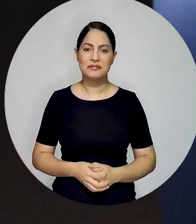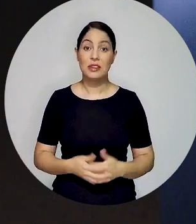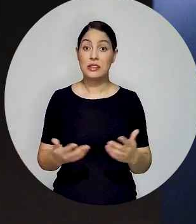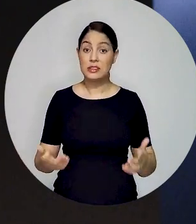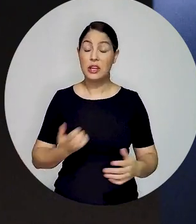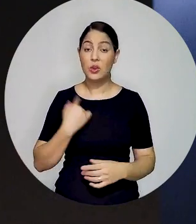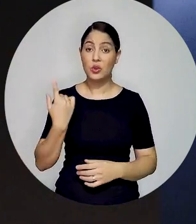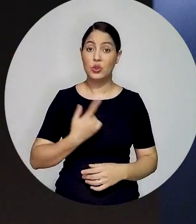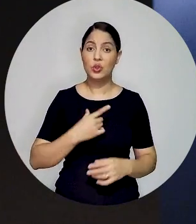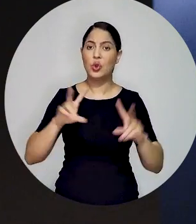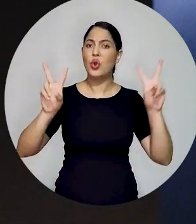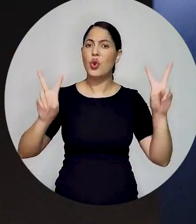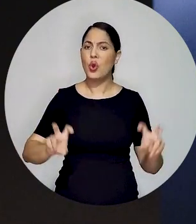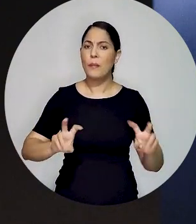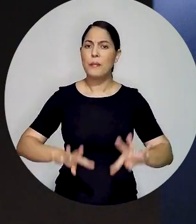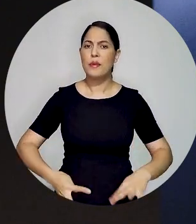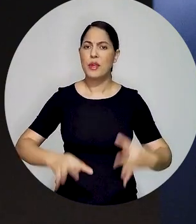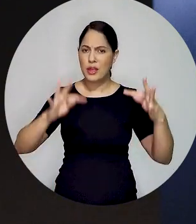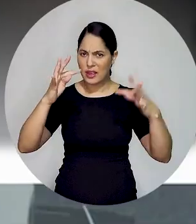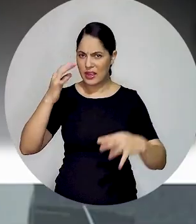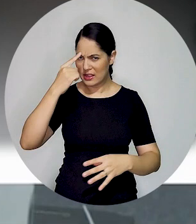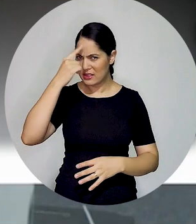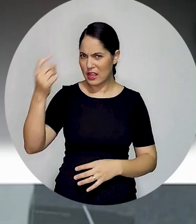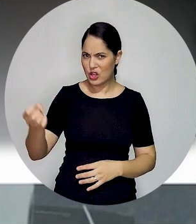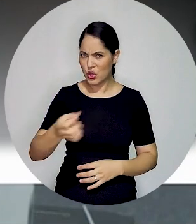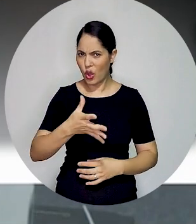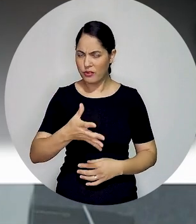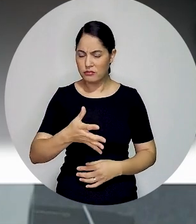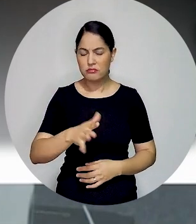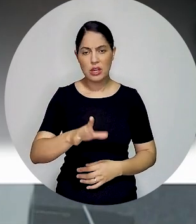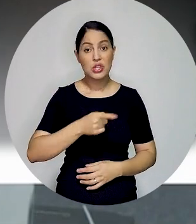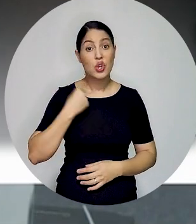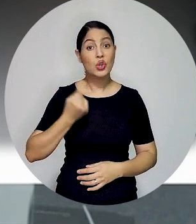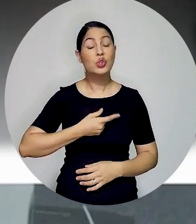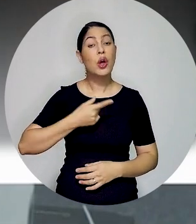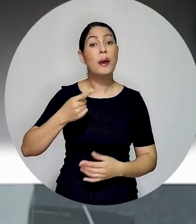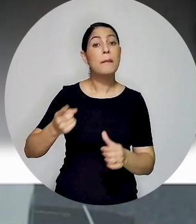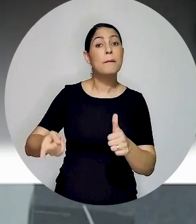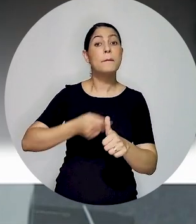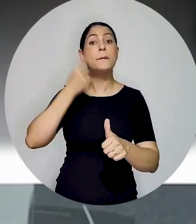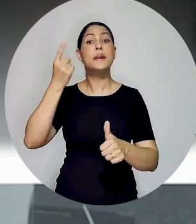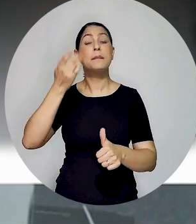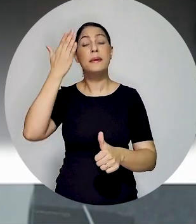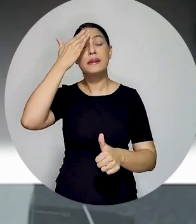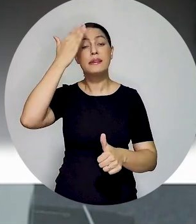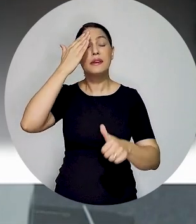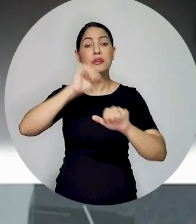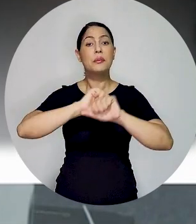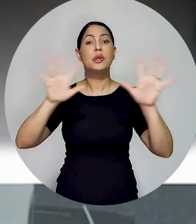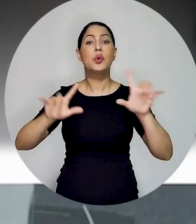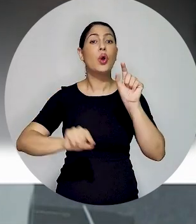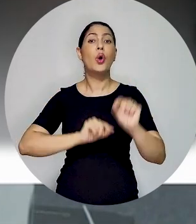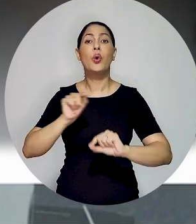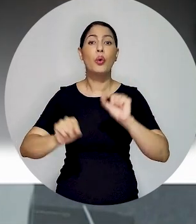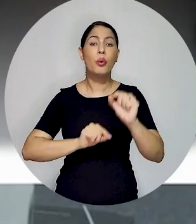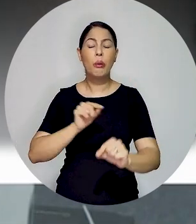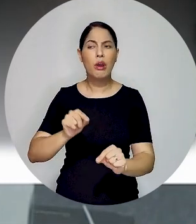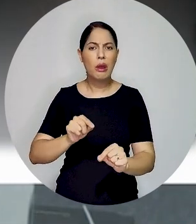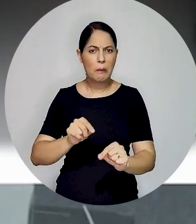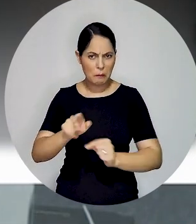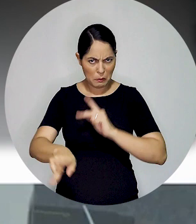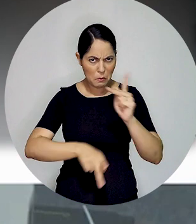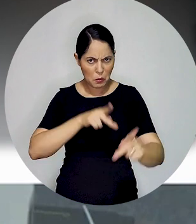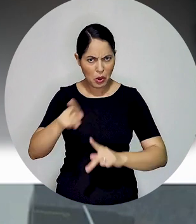dos magistrados ao regime presencial. Para tratarmos das possibilidades das inovações tecnológicas, nós temos que